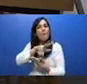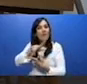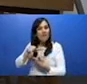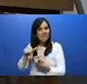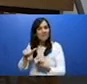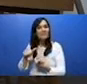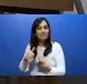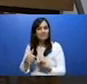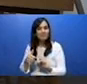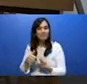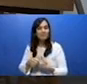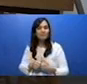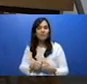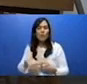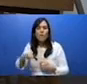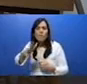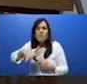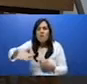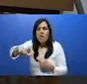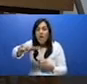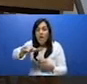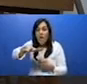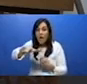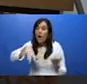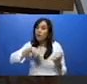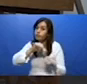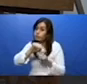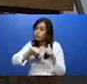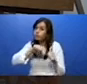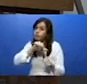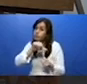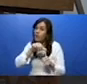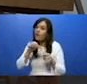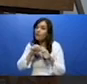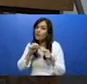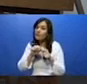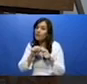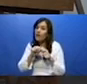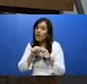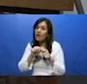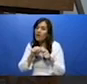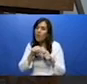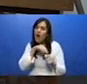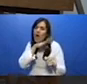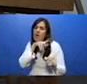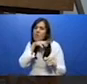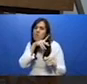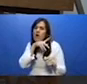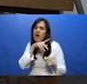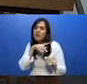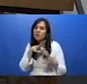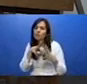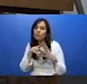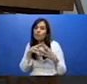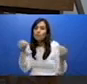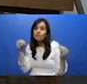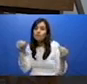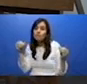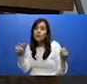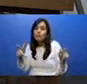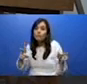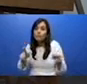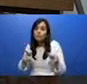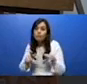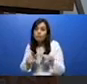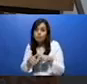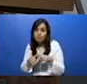Terra, mudanças no ambiente. E essas mudanças provocaram a extinção de alguns animais. Isso mesmo. E olha